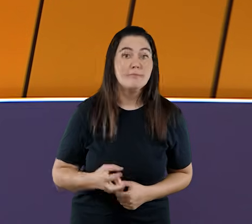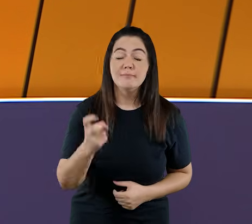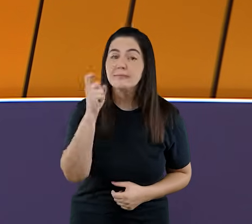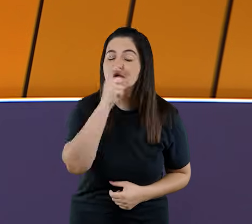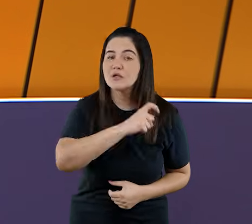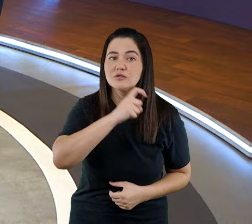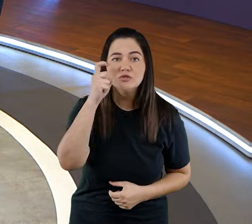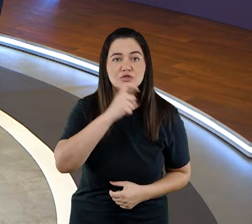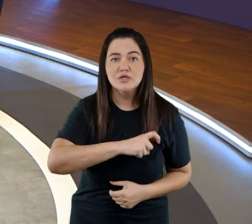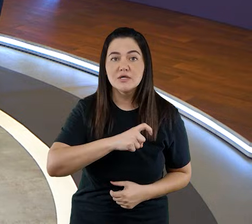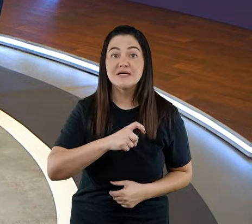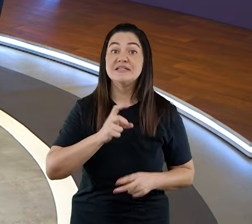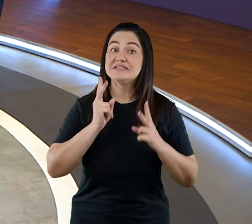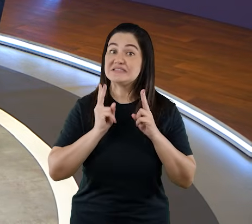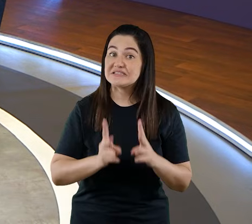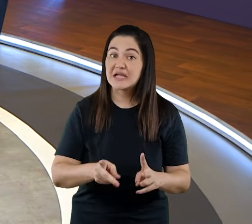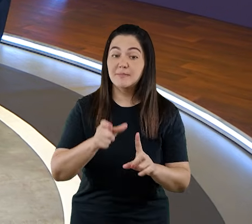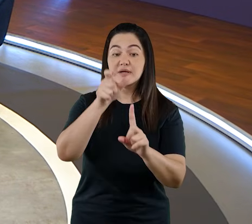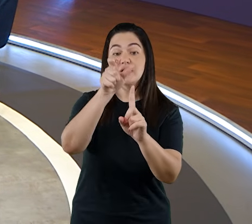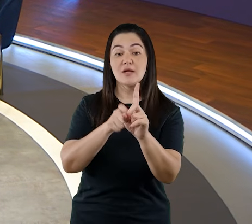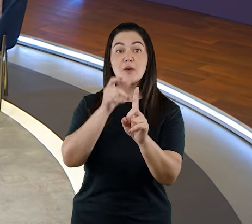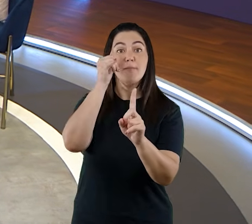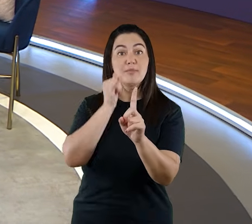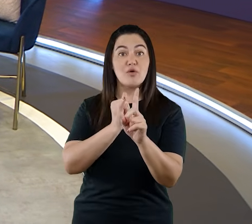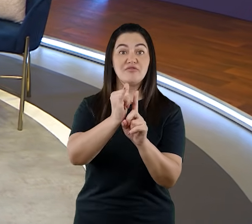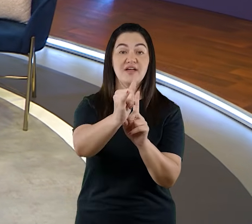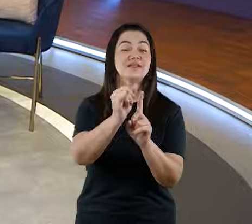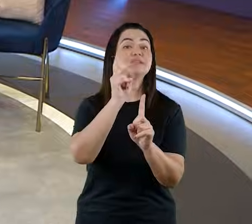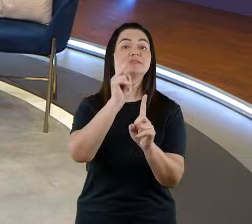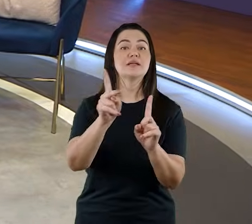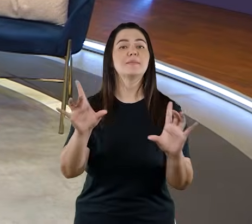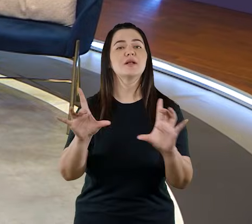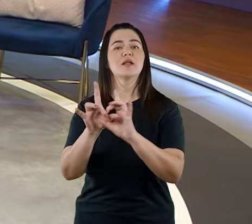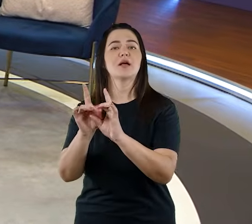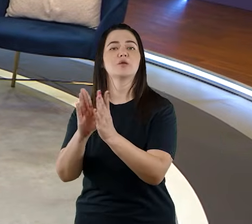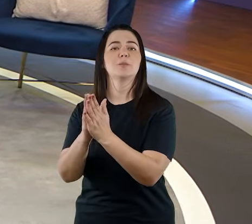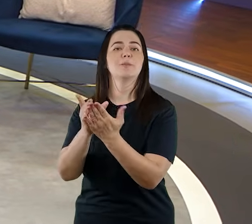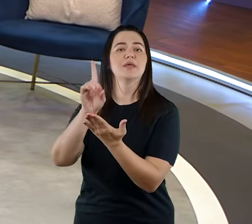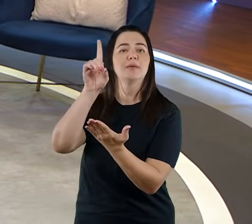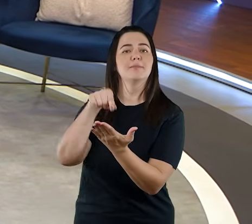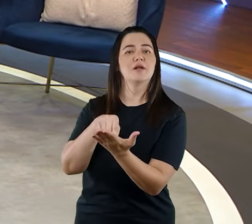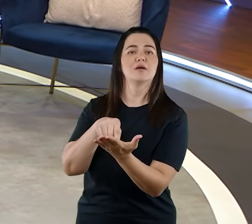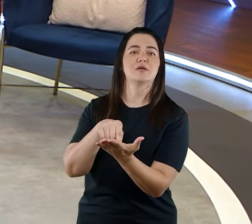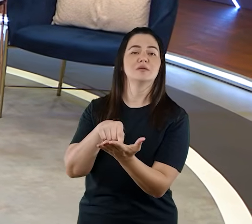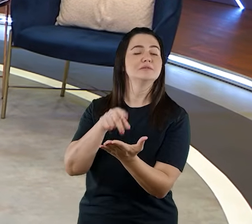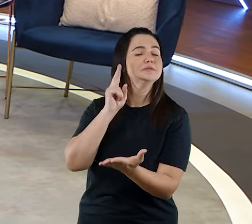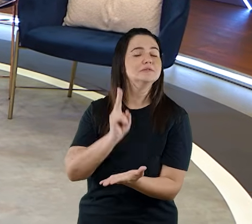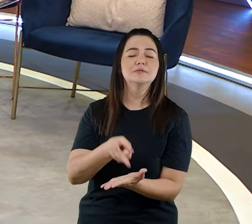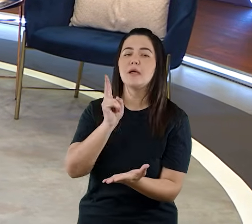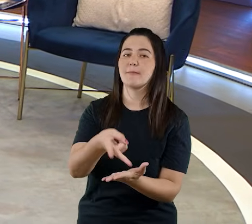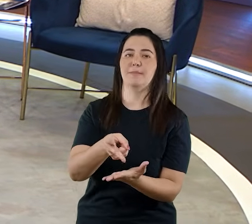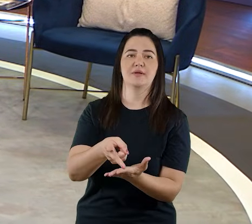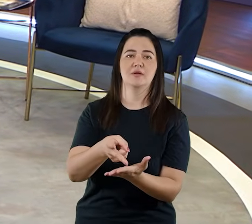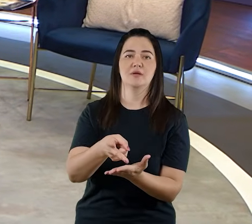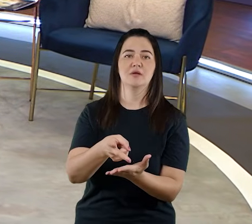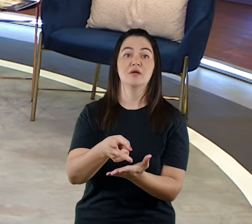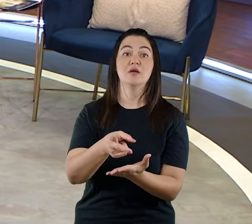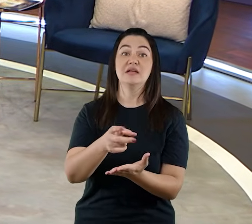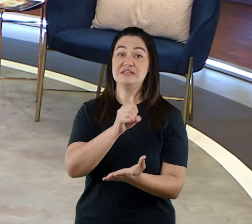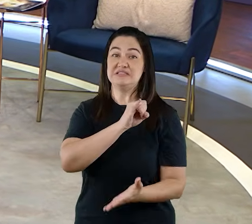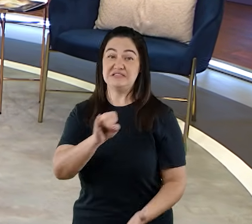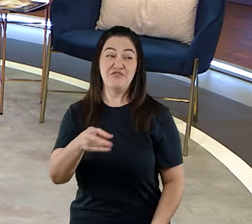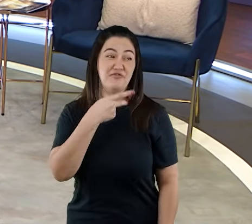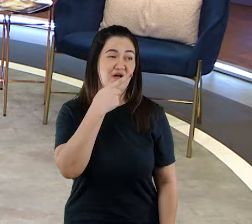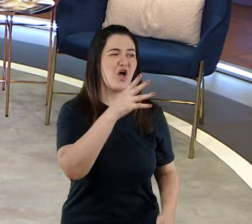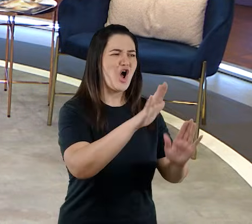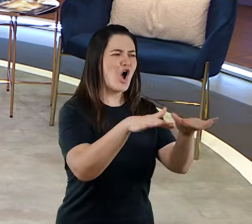dizendo. Se algum profeta se levanta apresentando um evangelho diferente desse evangelho, ele não é profeta de Deus. Ele fala